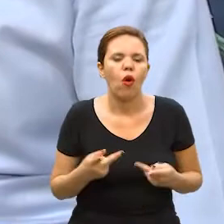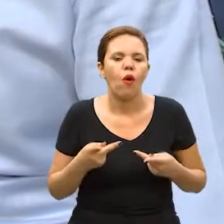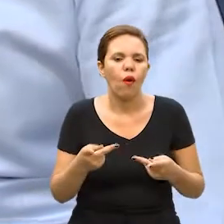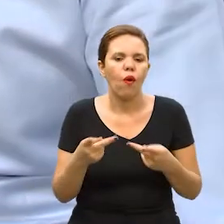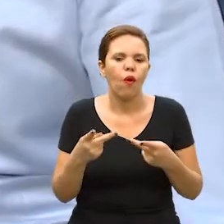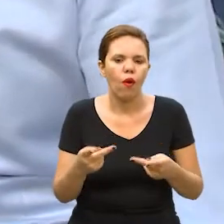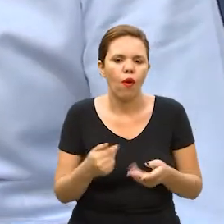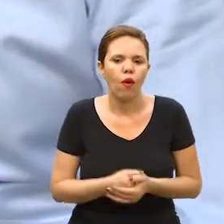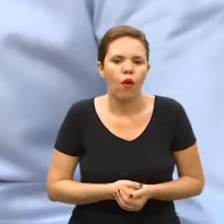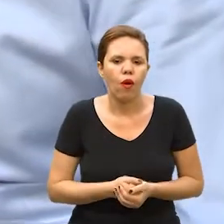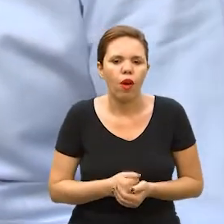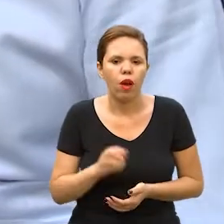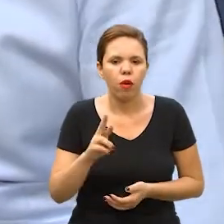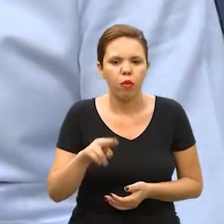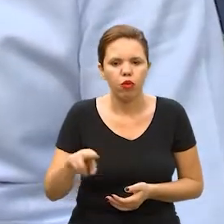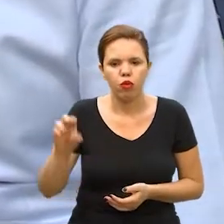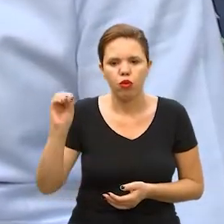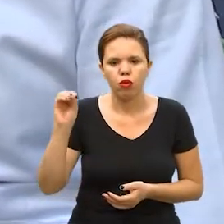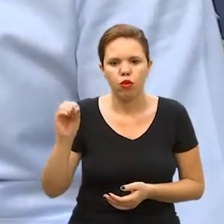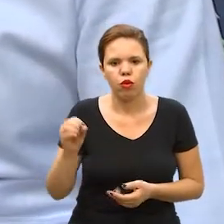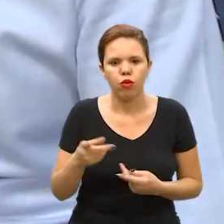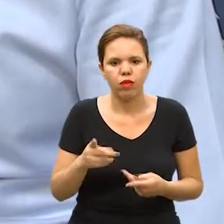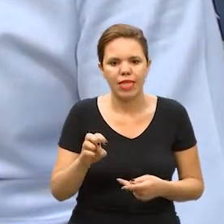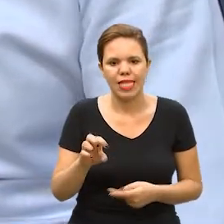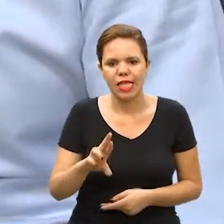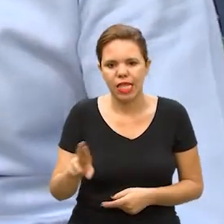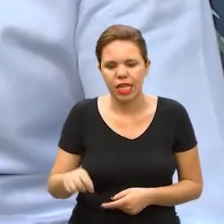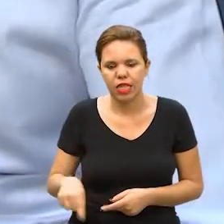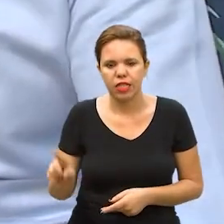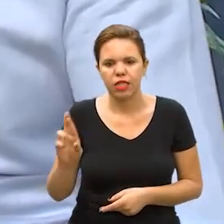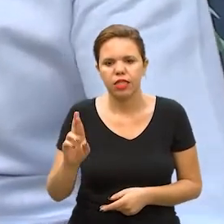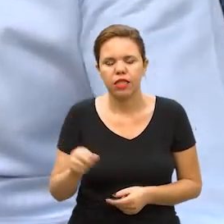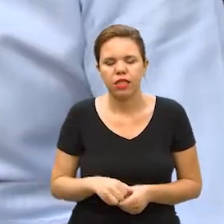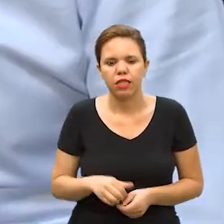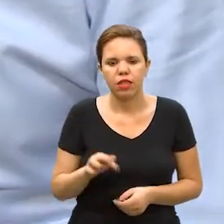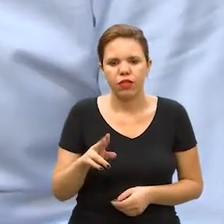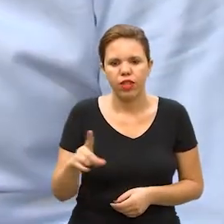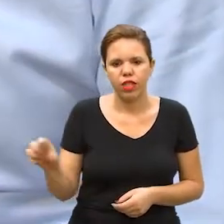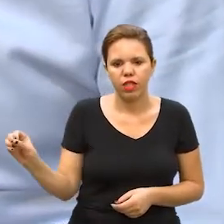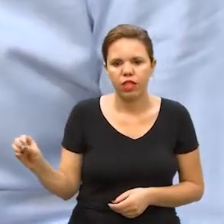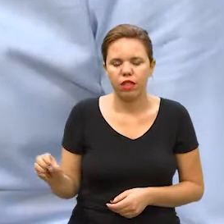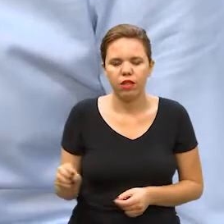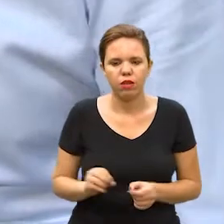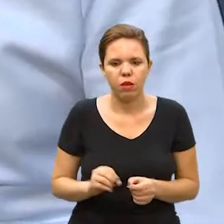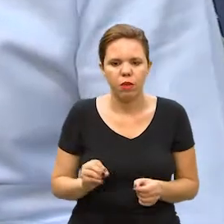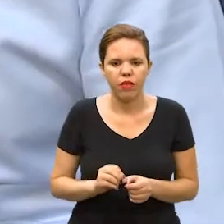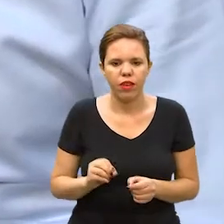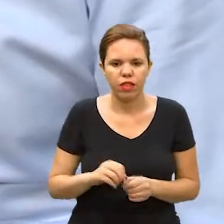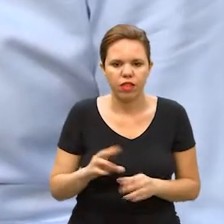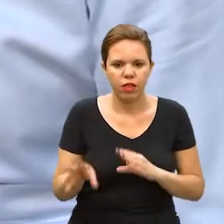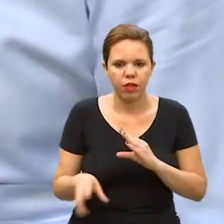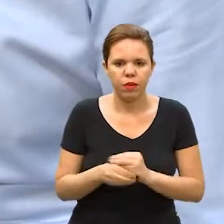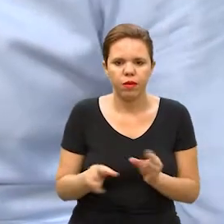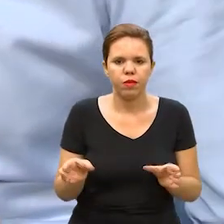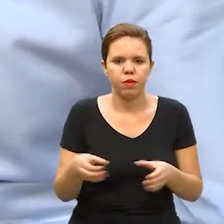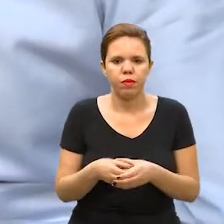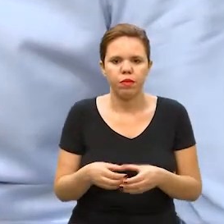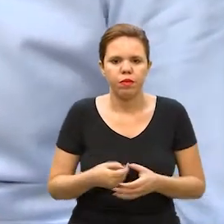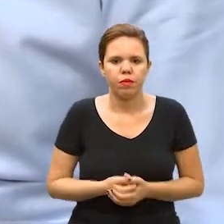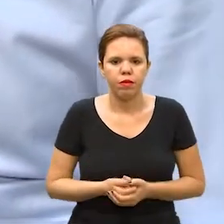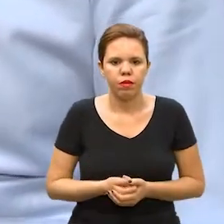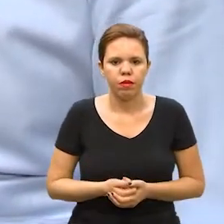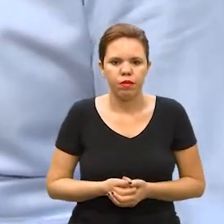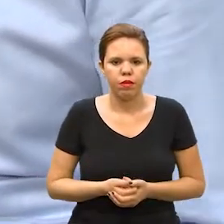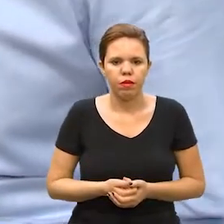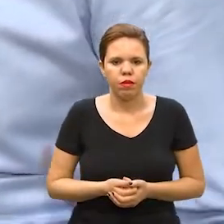o Bruno, o César, Bruno e Fernando, para fazer, para compor e dar